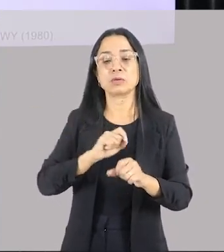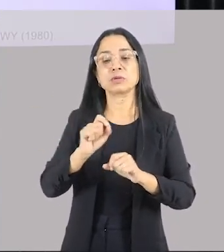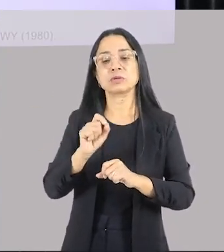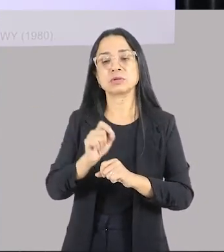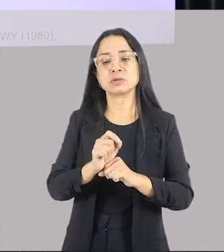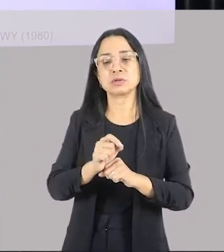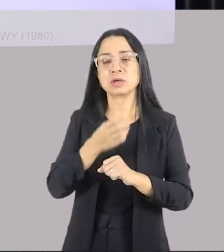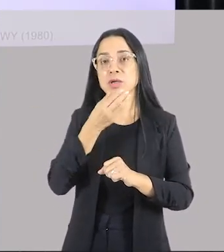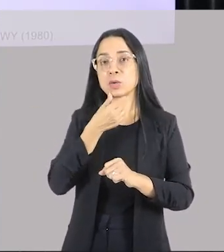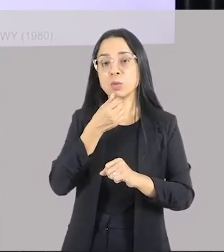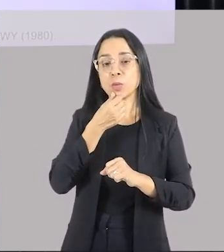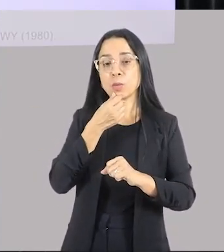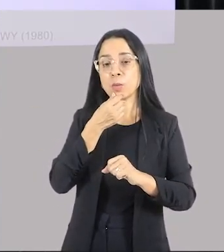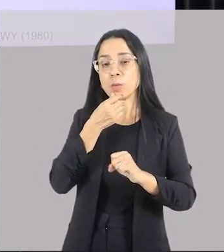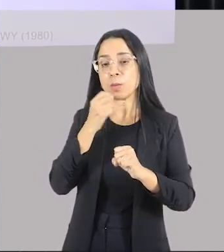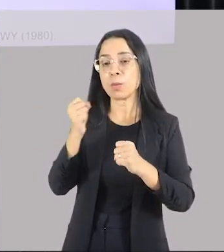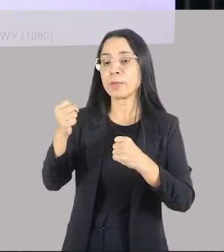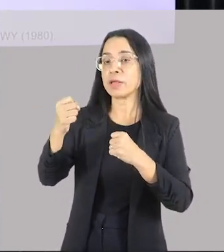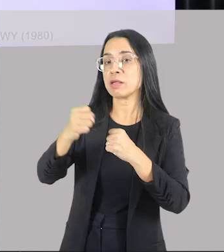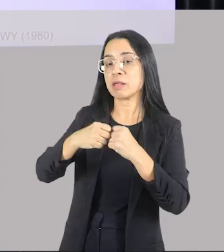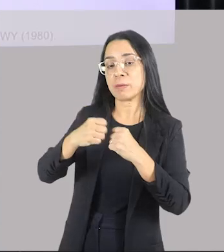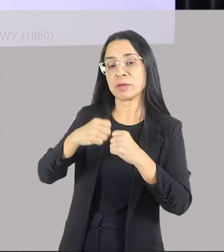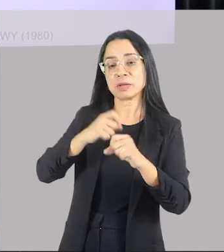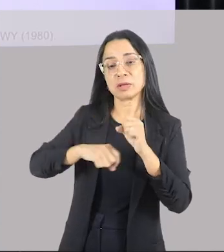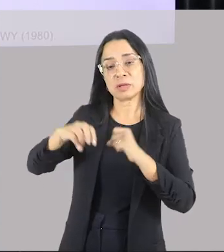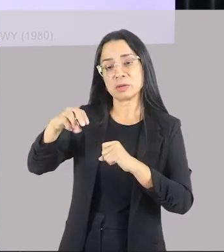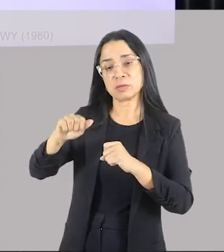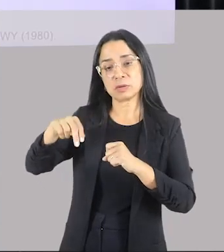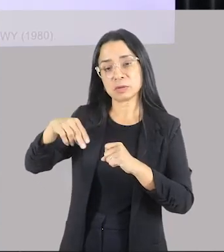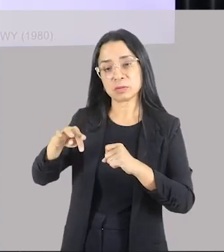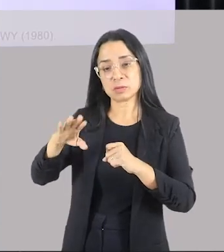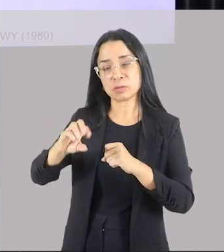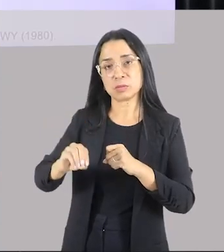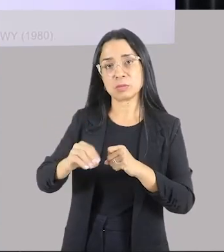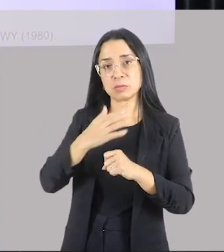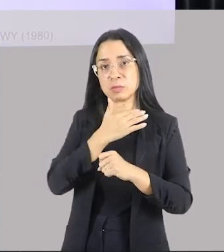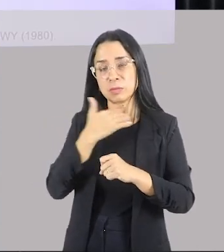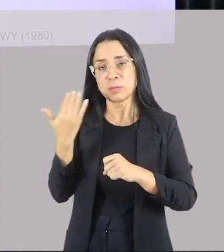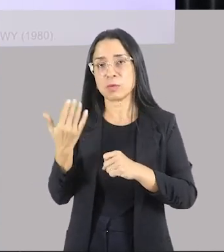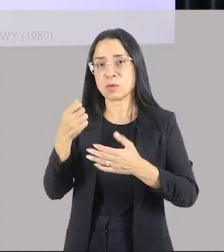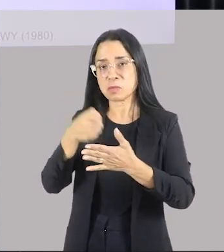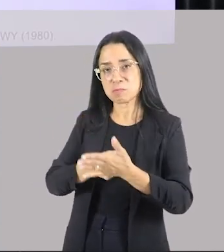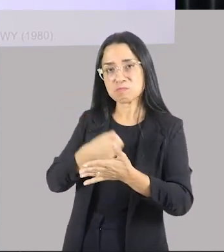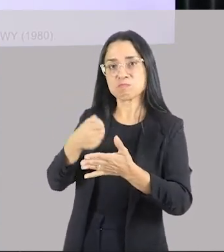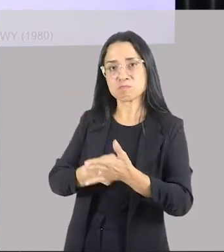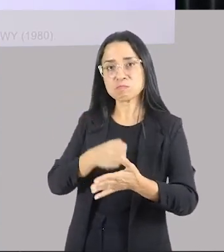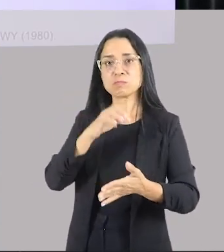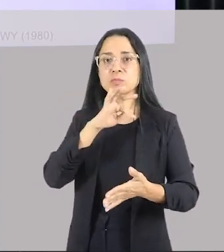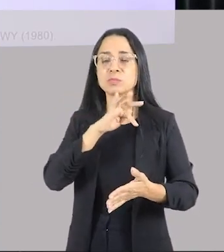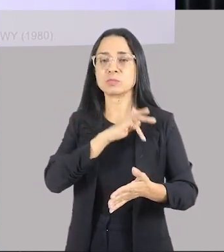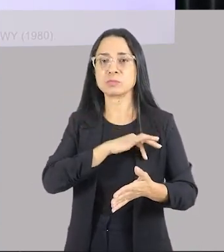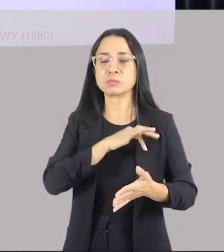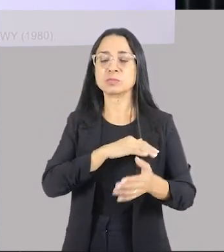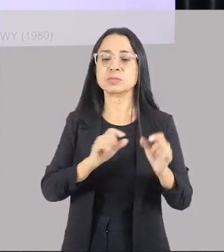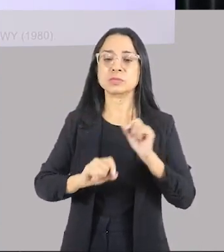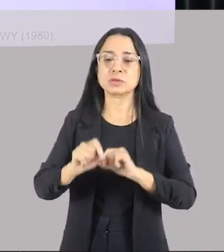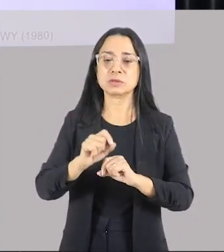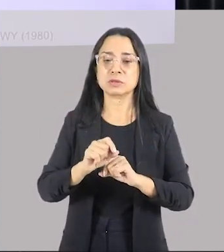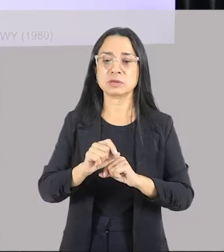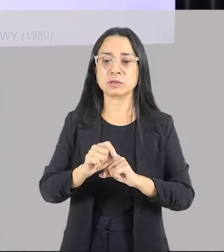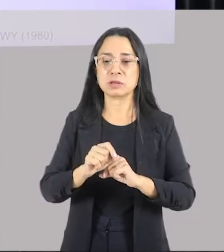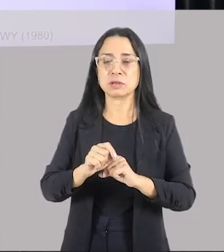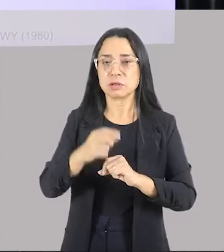Antônio Martinez, né, nesse movimento. Então, ele é morto pela repressão ali da polícia. Então, ninguém sentou com